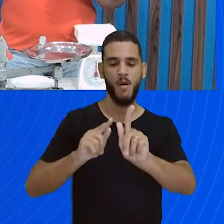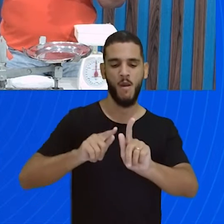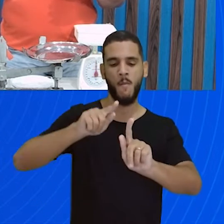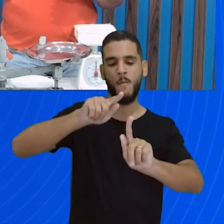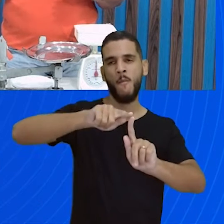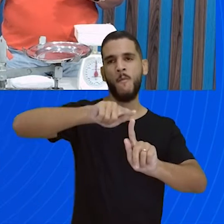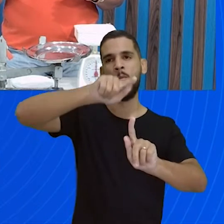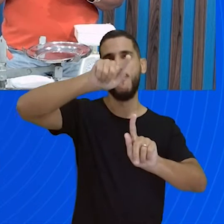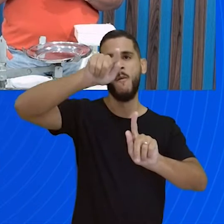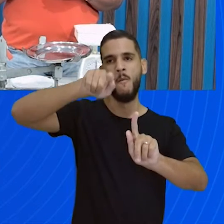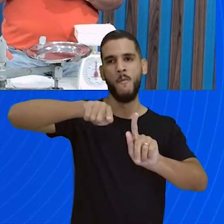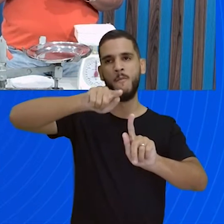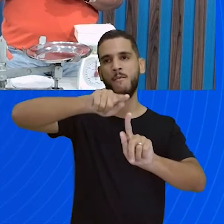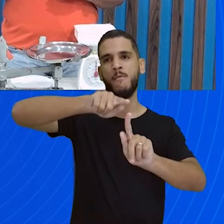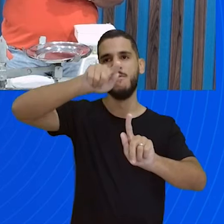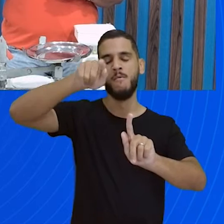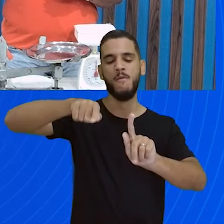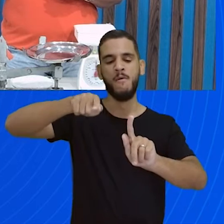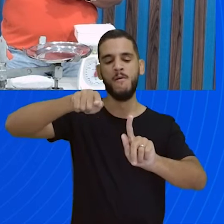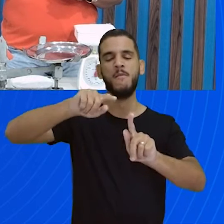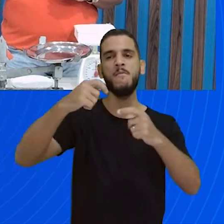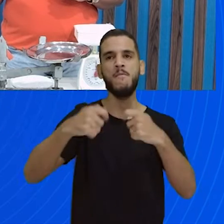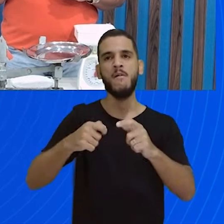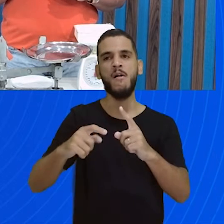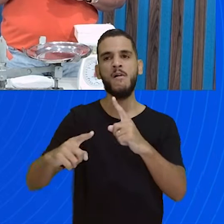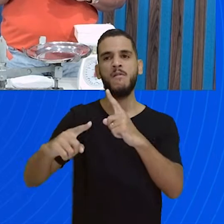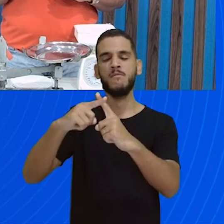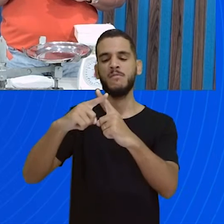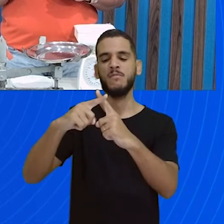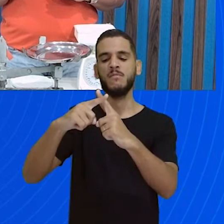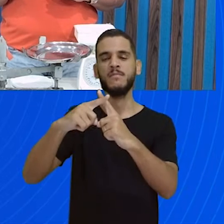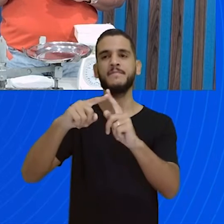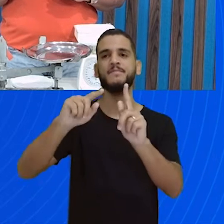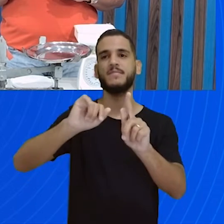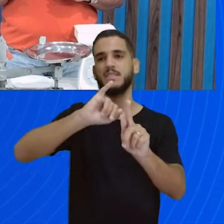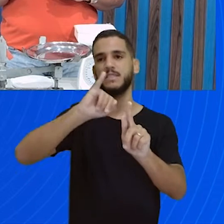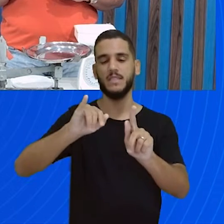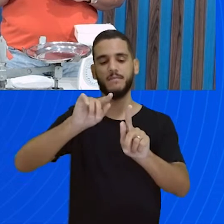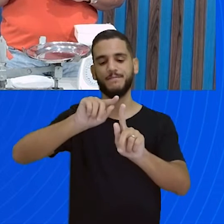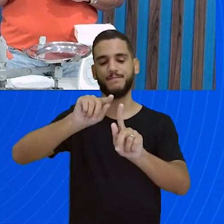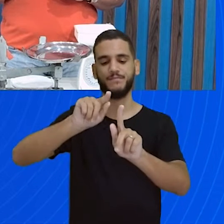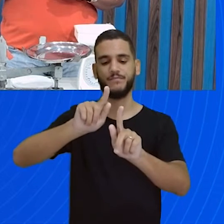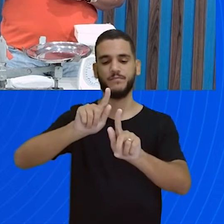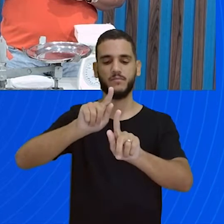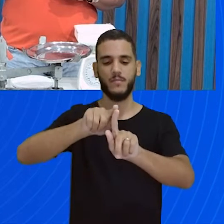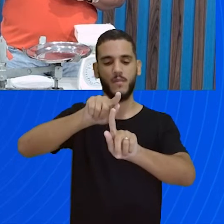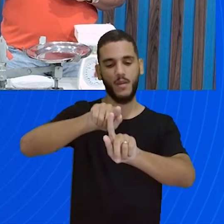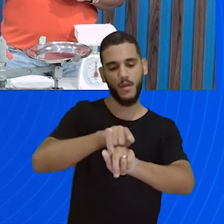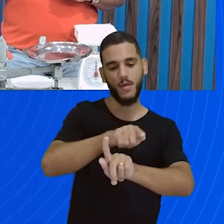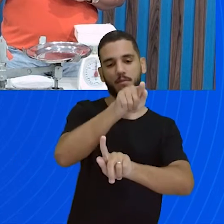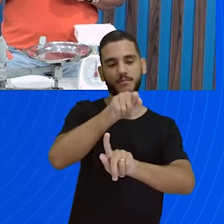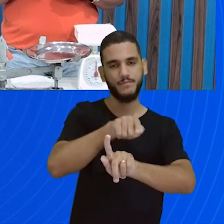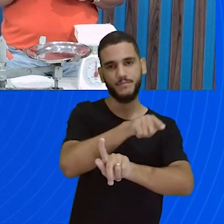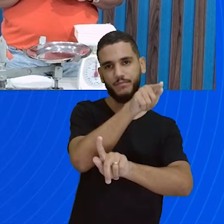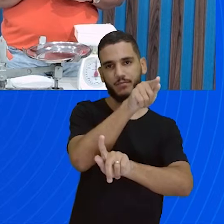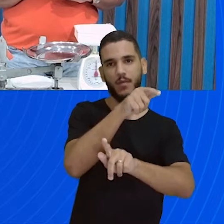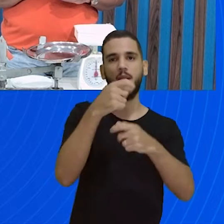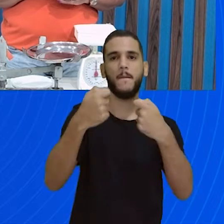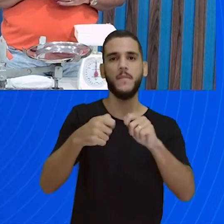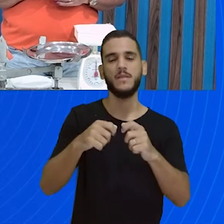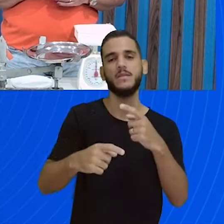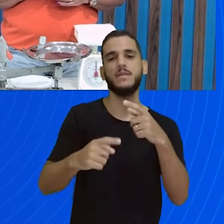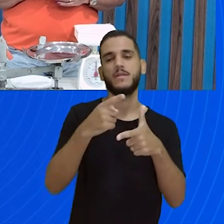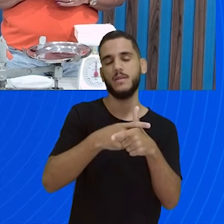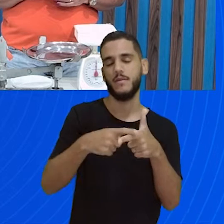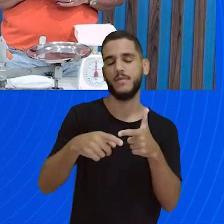de miligrama para grama, eu tenho que ir dividindo por 10, certo? E então eu chego até